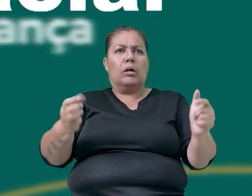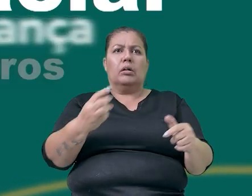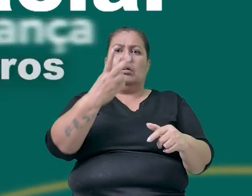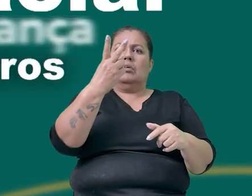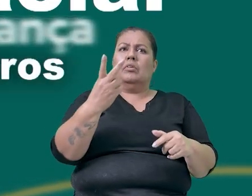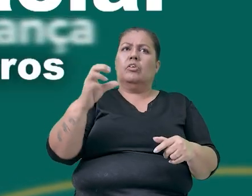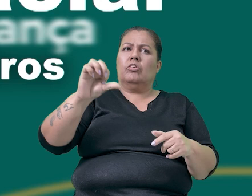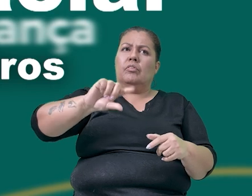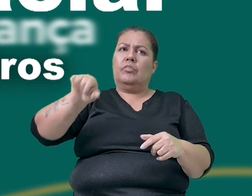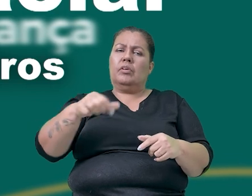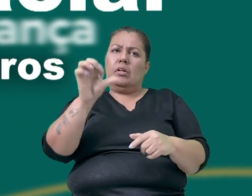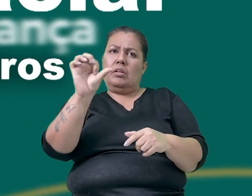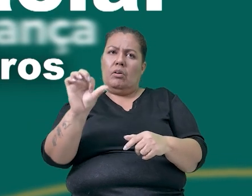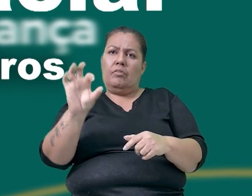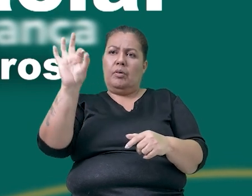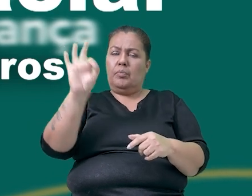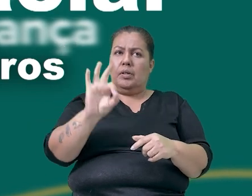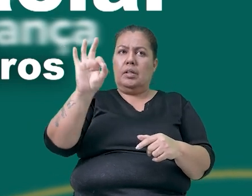29,9%, passando de